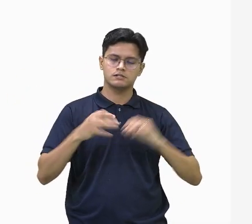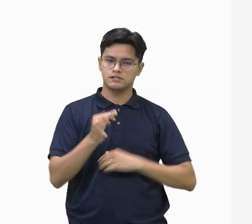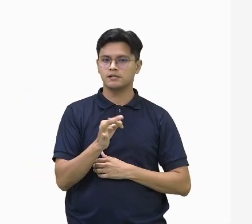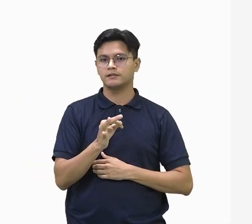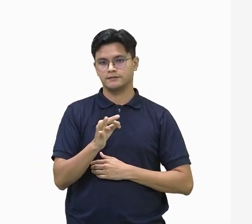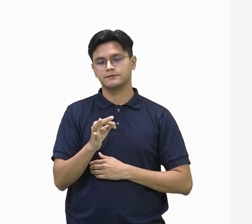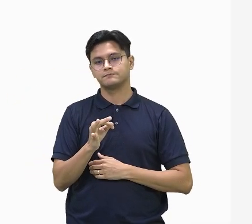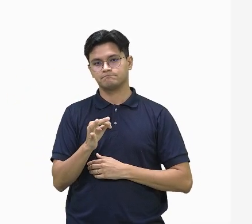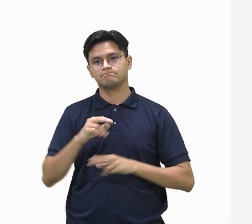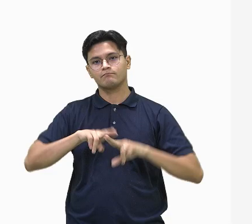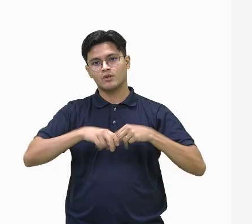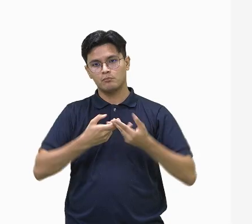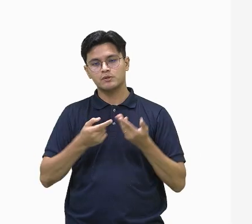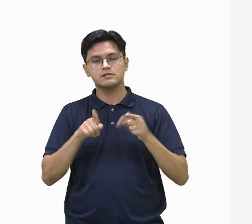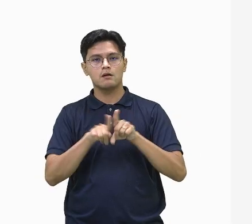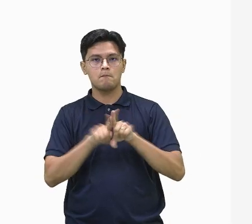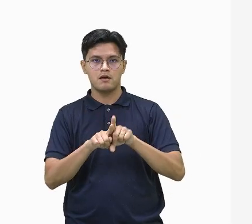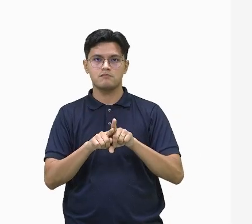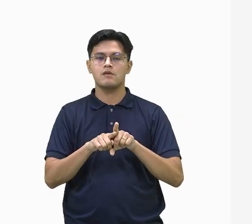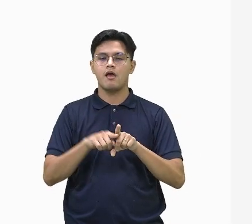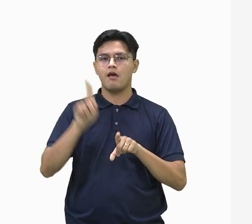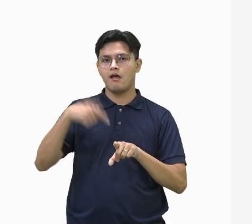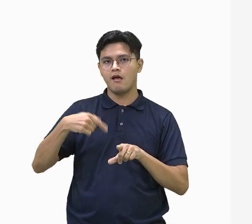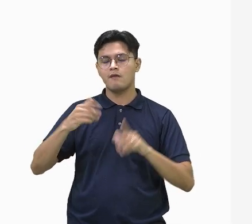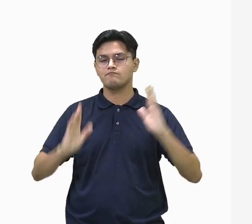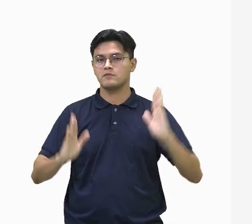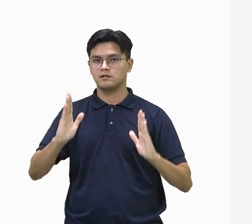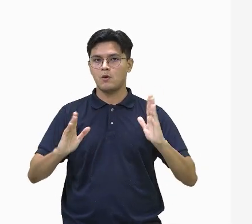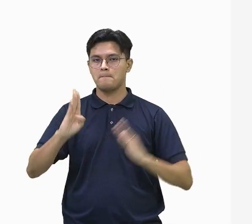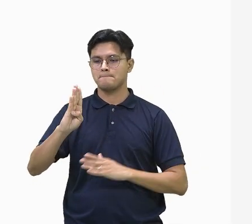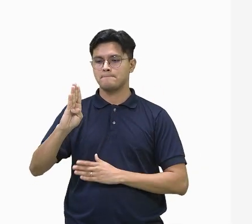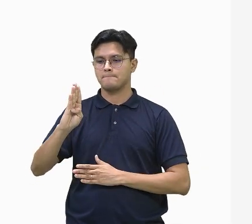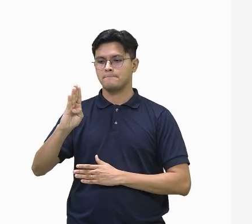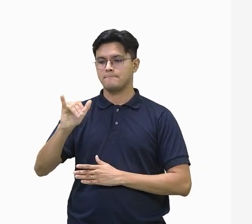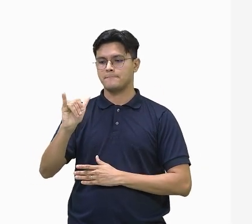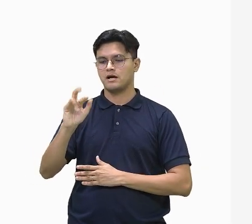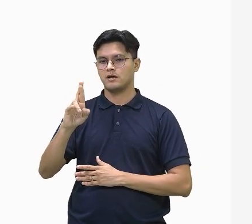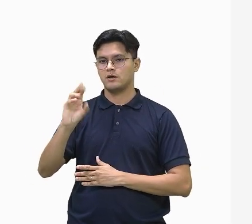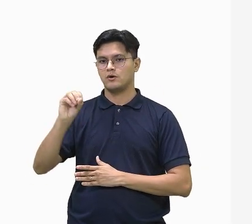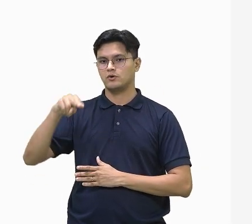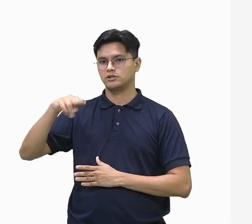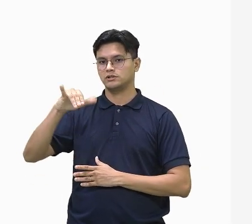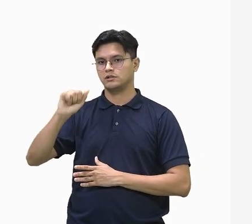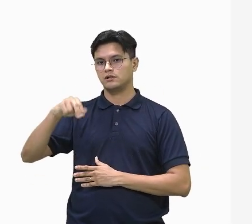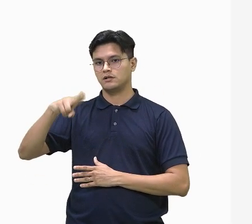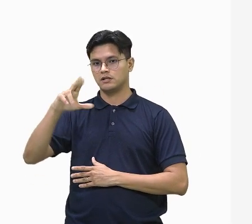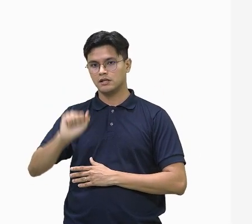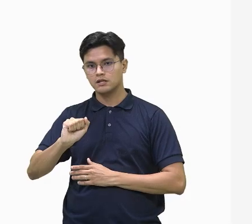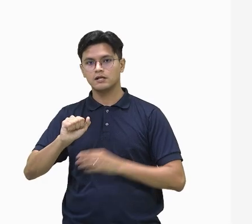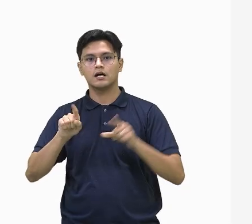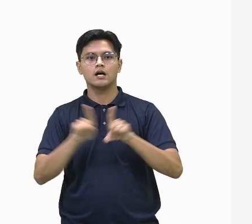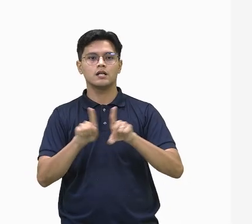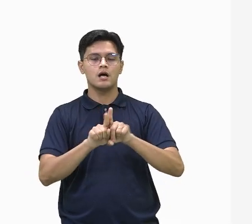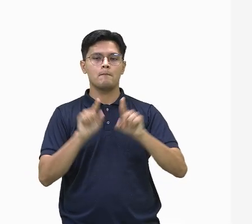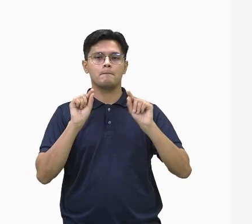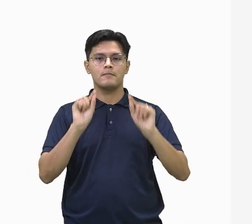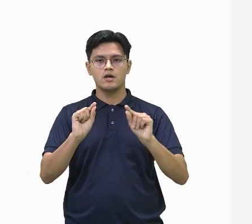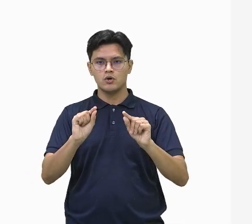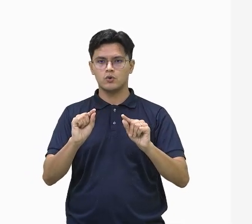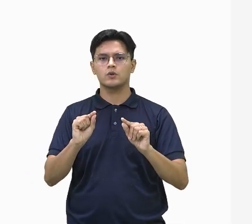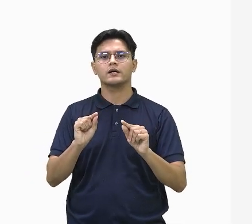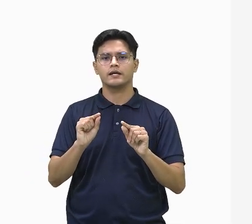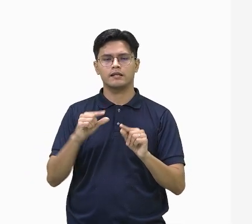ela também é conhecida como byroniana, tá? Tem aqui a questão do saudosismo, a atração pela morte,